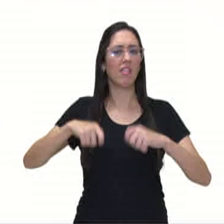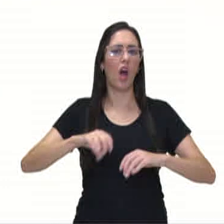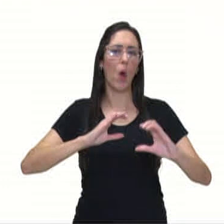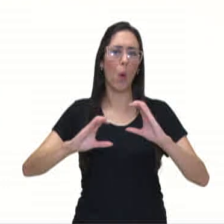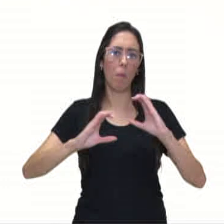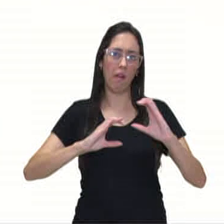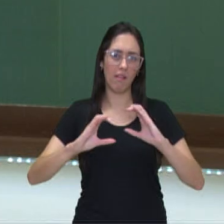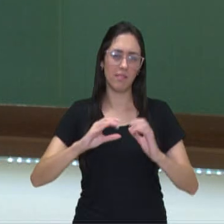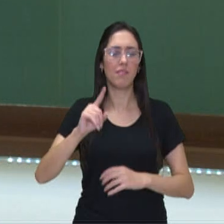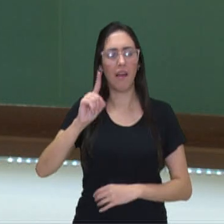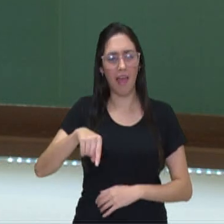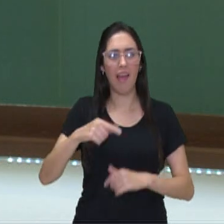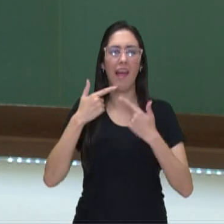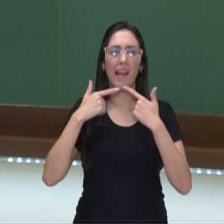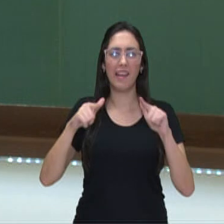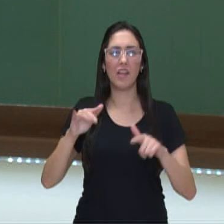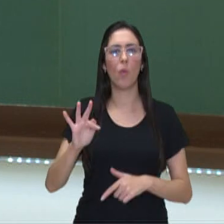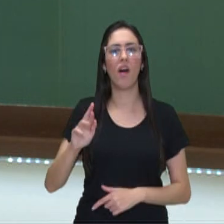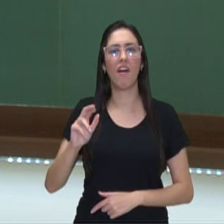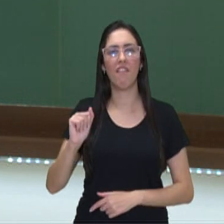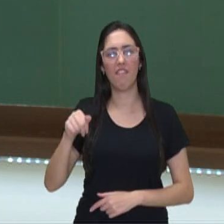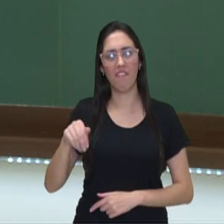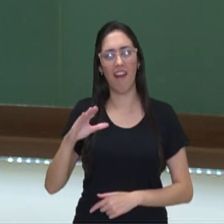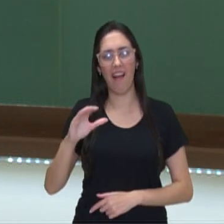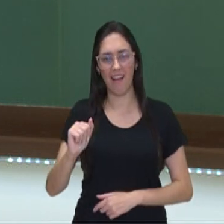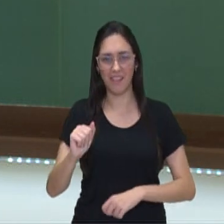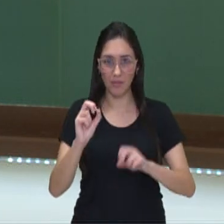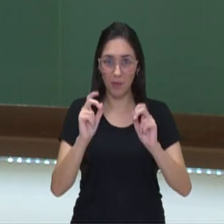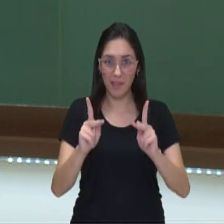Isso é a definição de uma língua franca, ok?